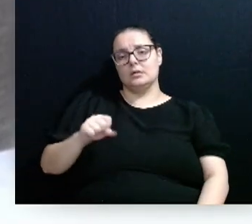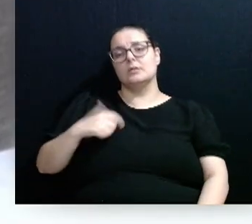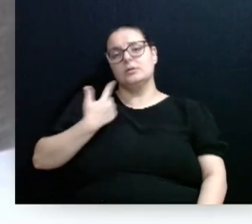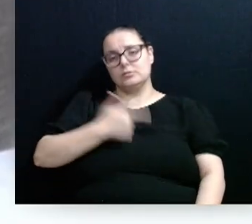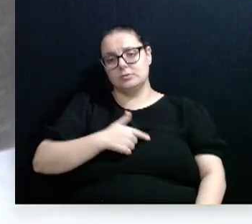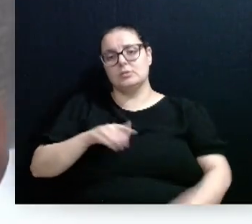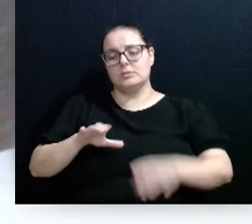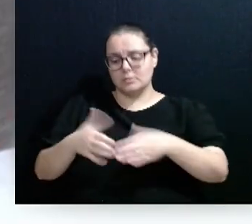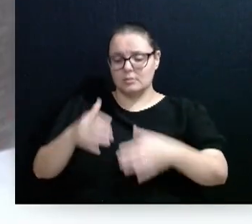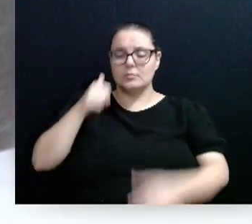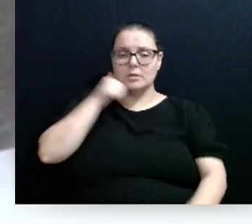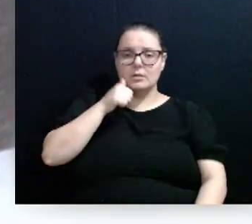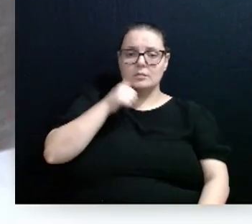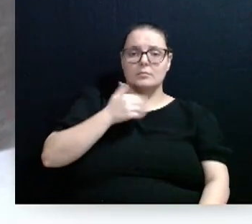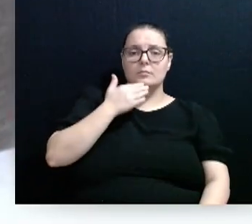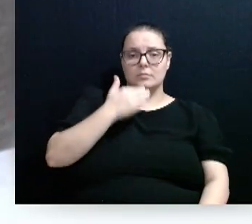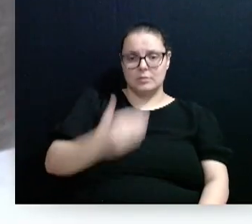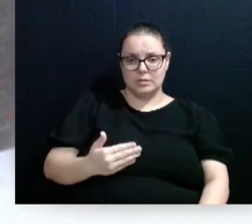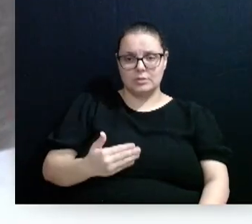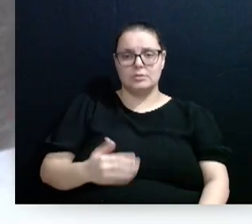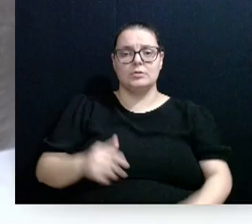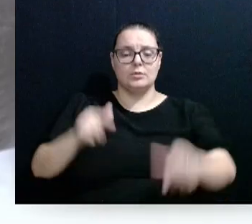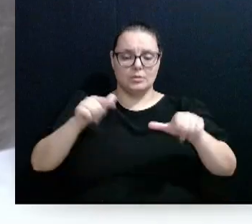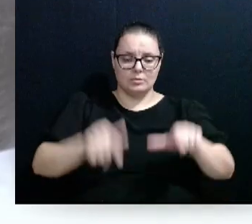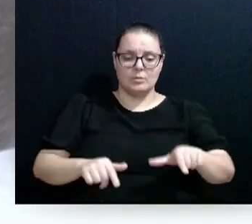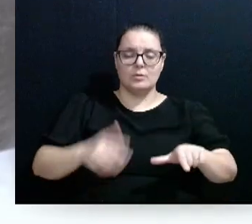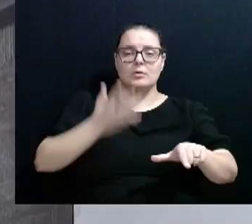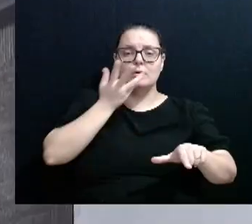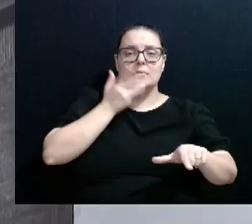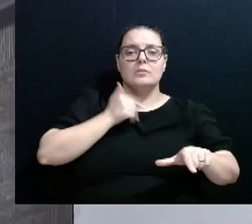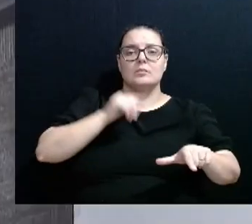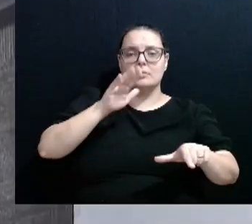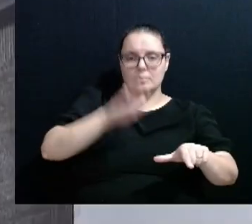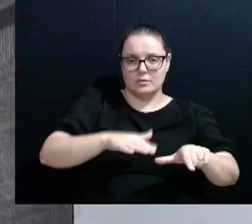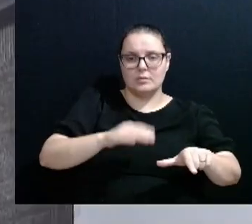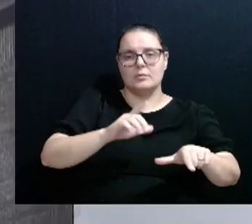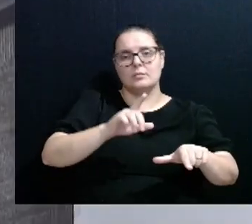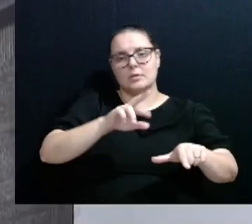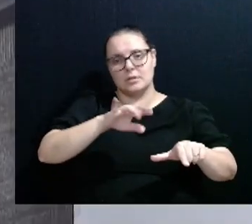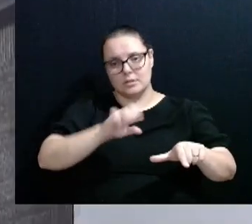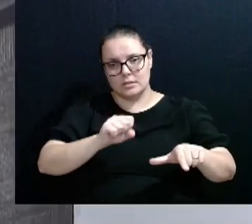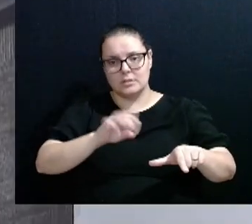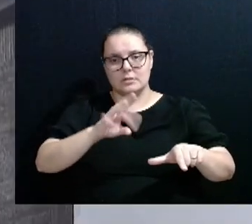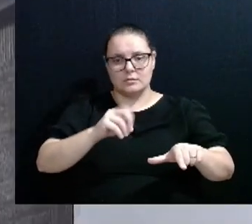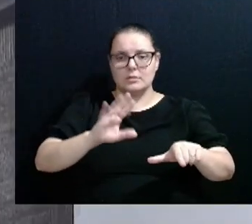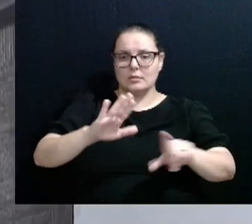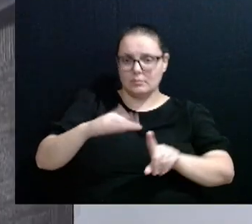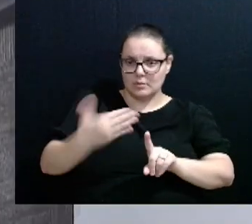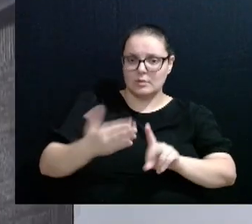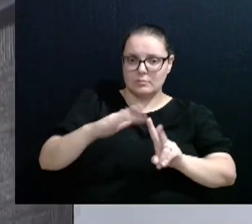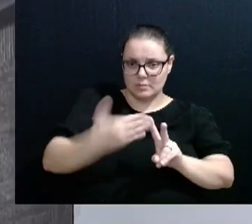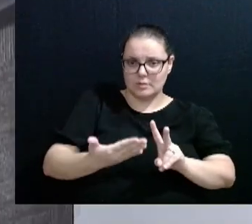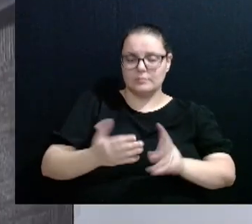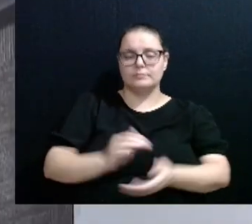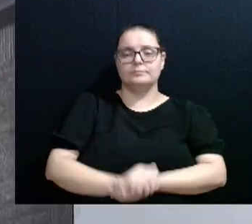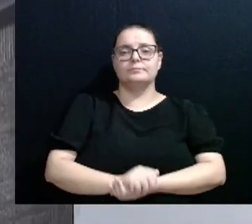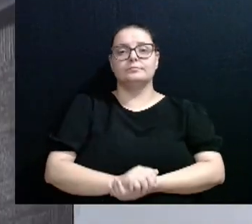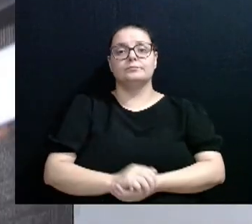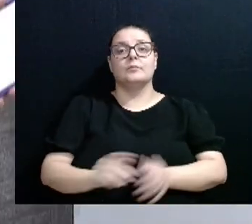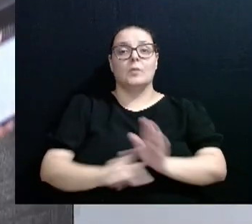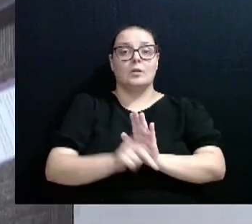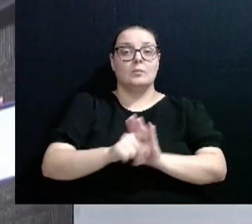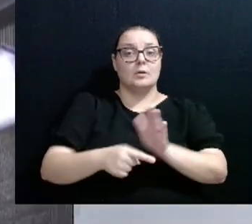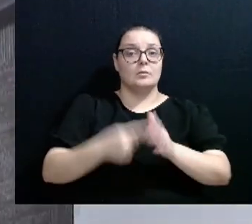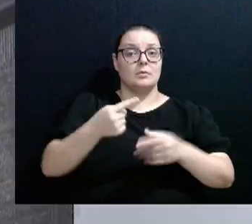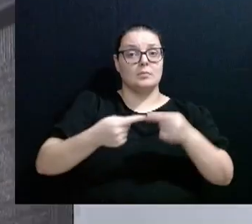Mulher, nós solicitamos que o Espaço Criança, para a Cris e para o Theo. Os projetos aprovados em primeira discussão voltam para análise